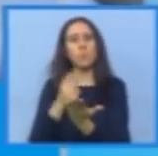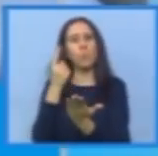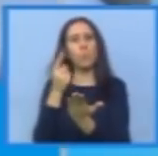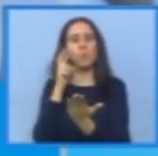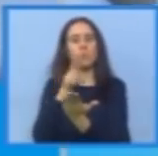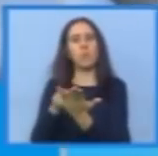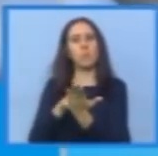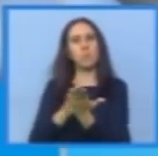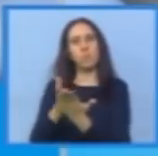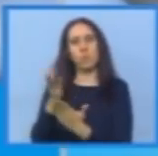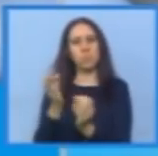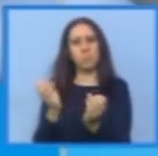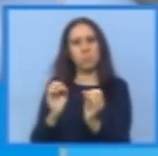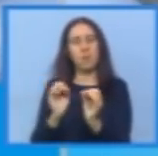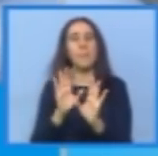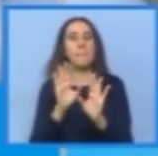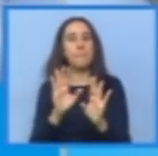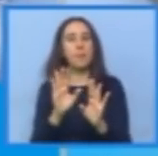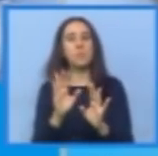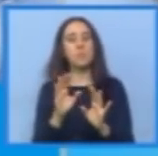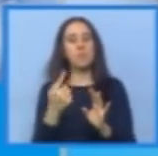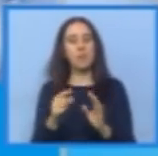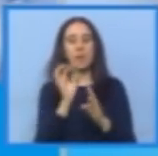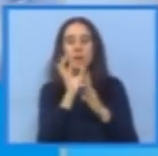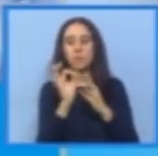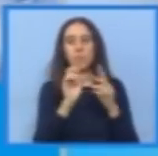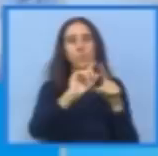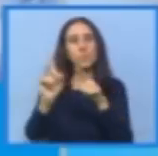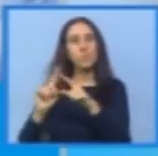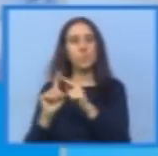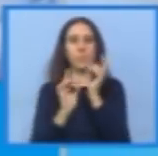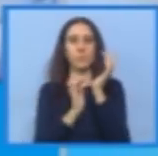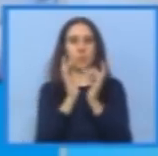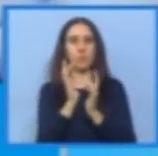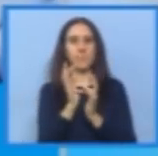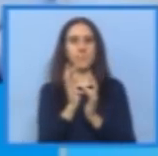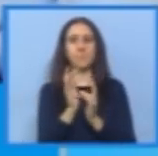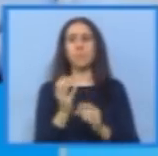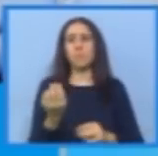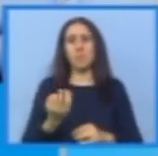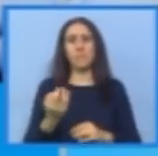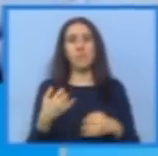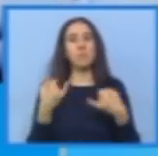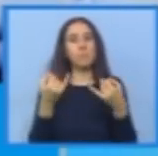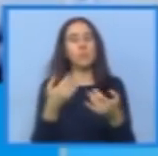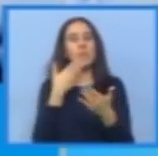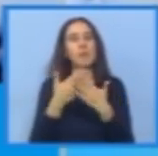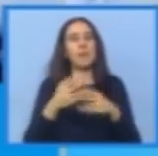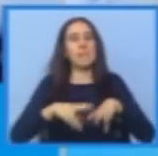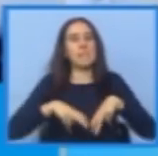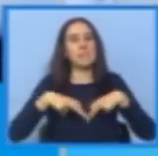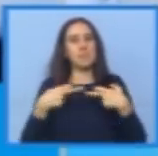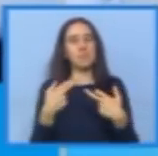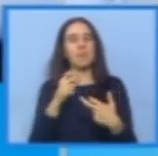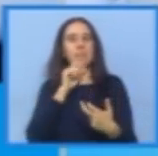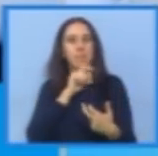uma leitura continuada, mas os diferentes aspectos de Jesus que realmente depois vai enriquecer e vai